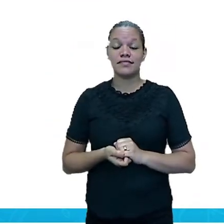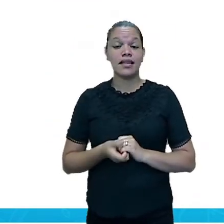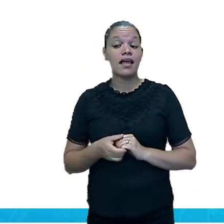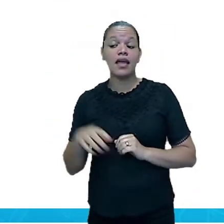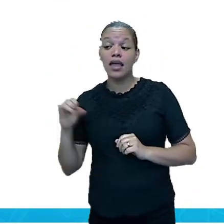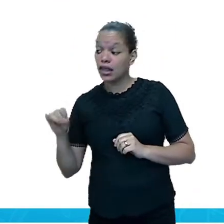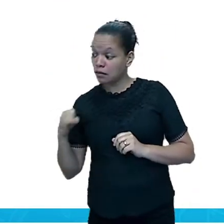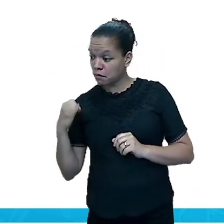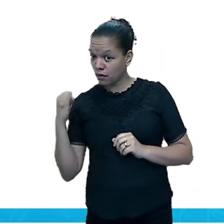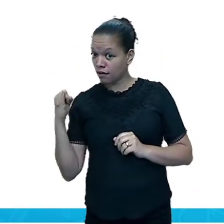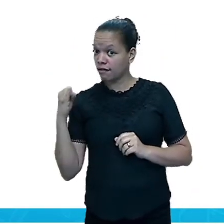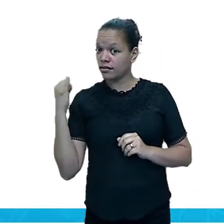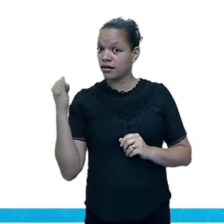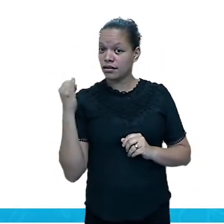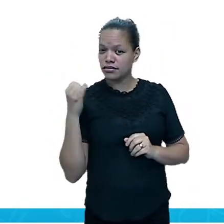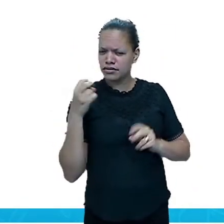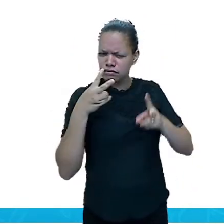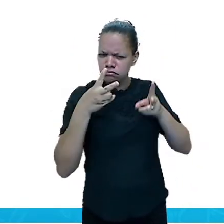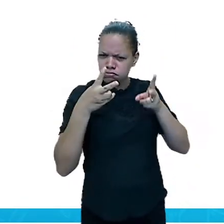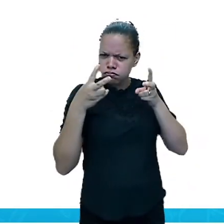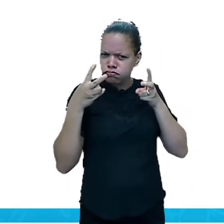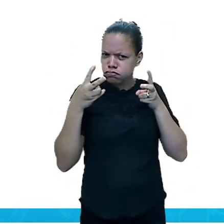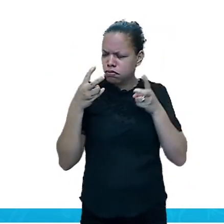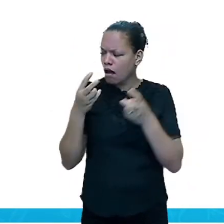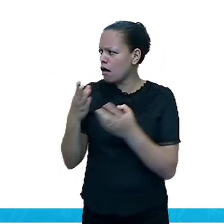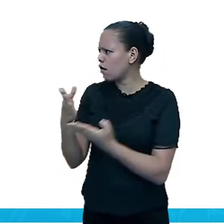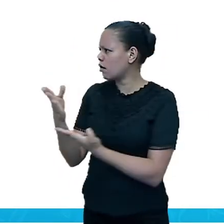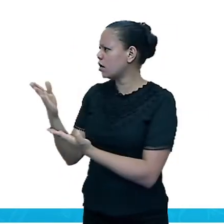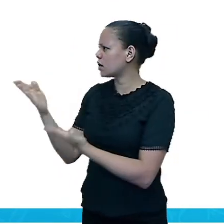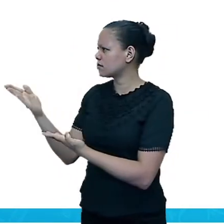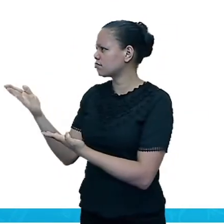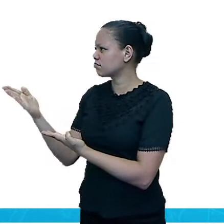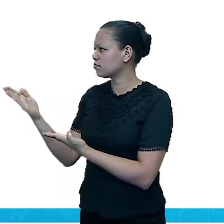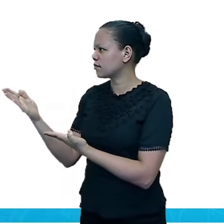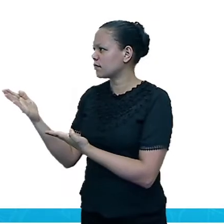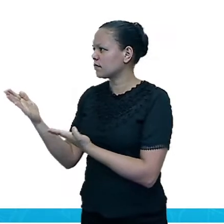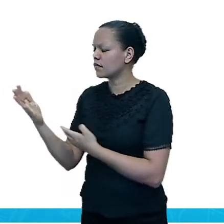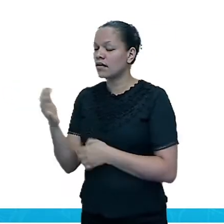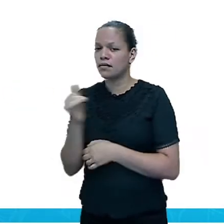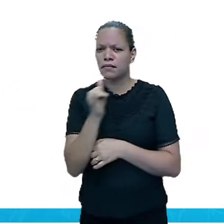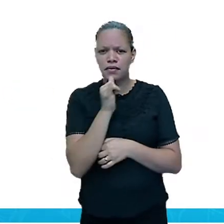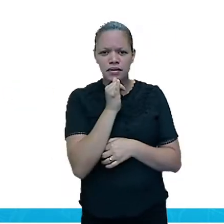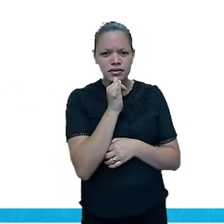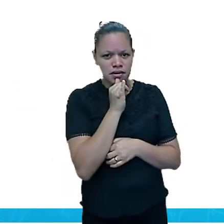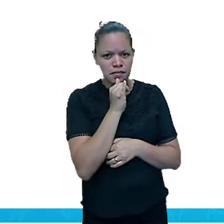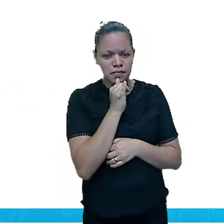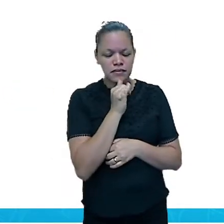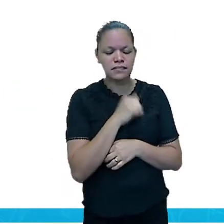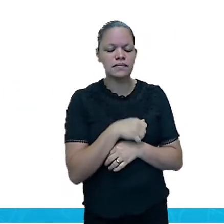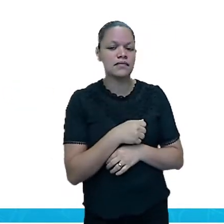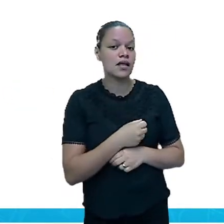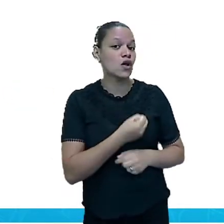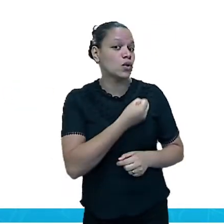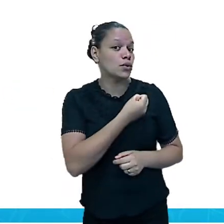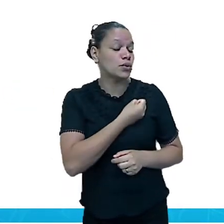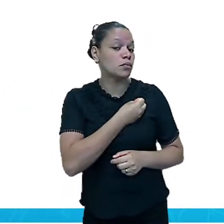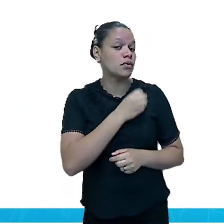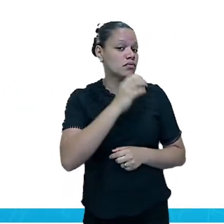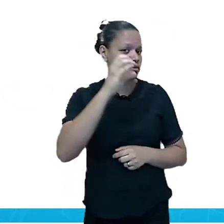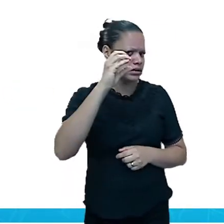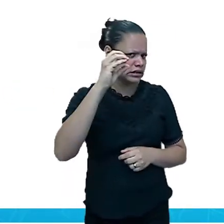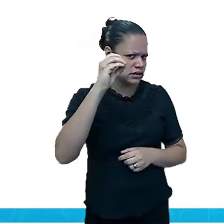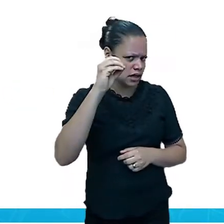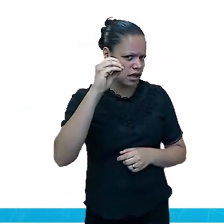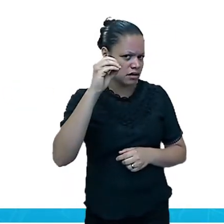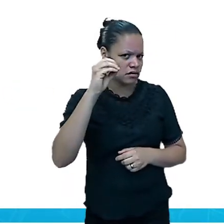colocar aqui, eles não atribuíram, né? Os romanos não atribuíram uma letra para esse algarismo, porque